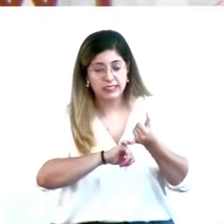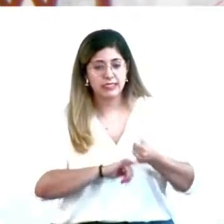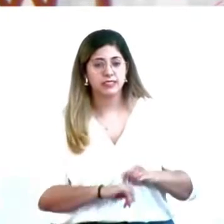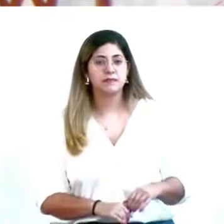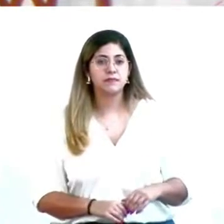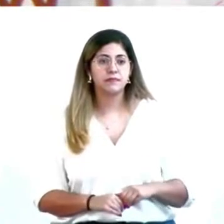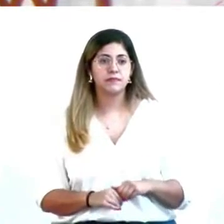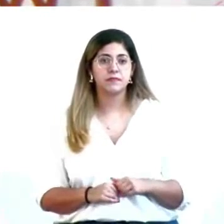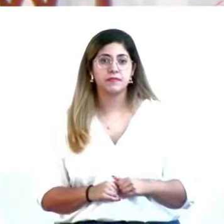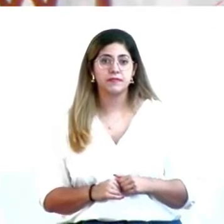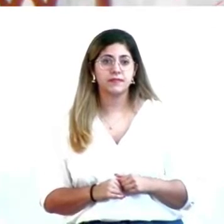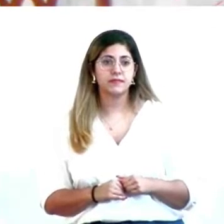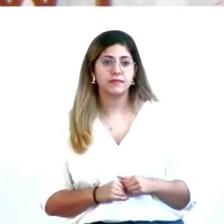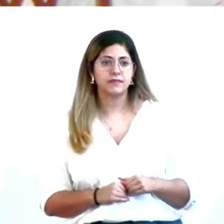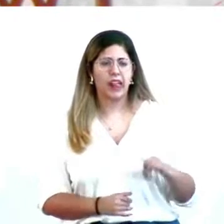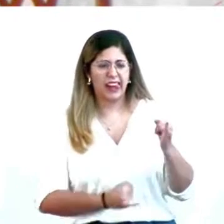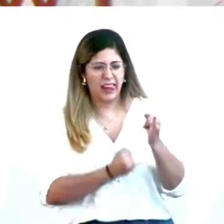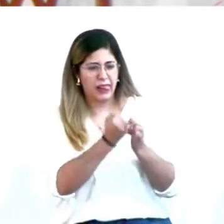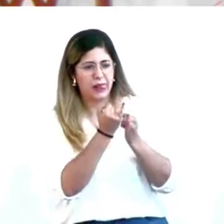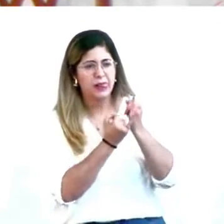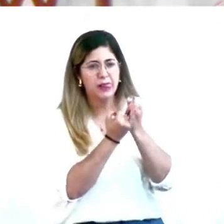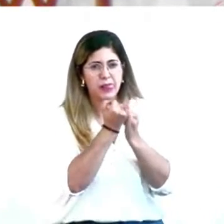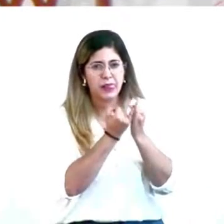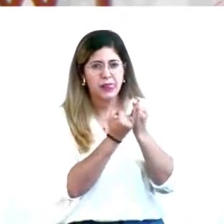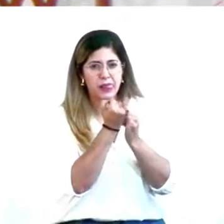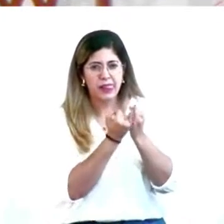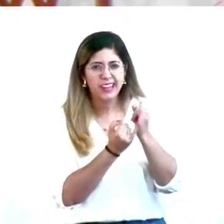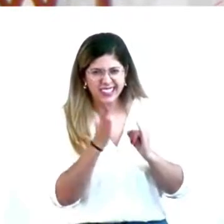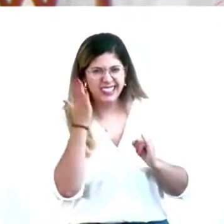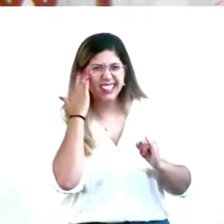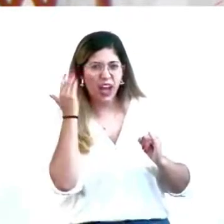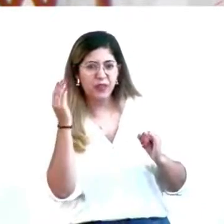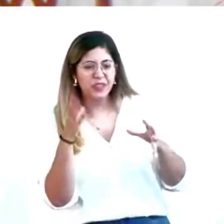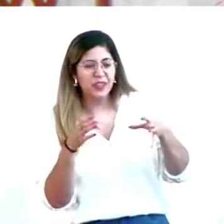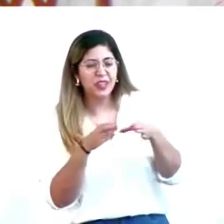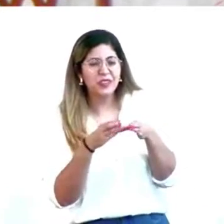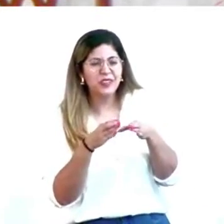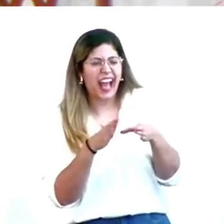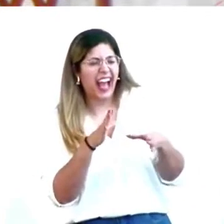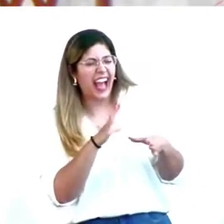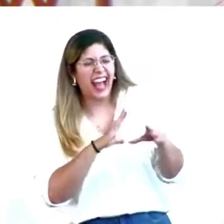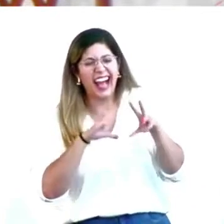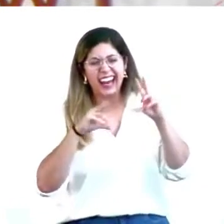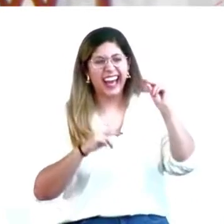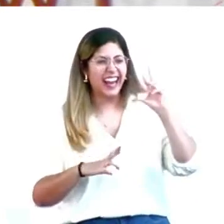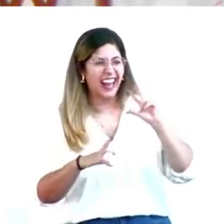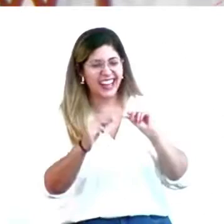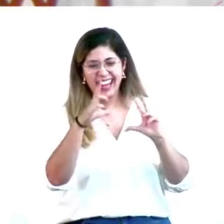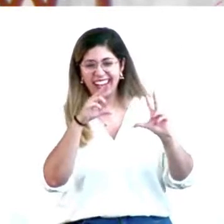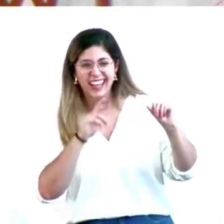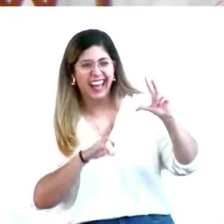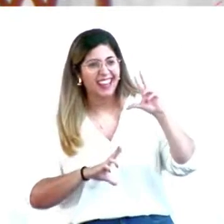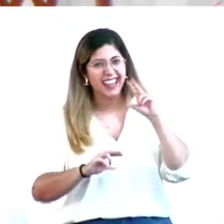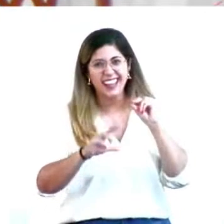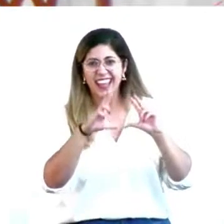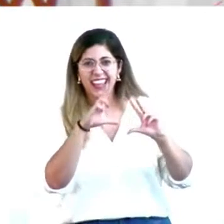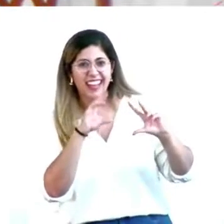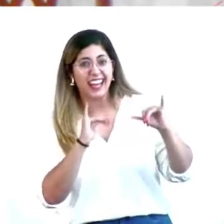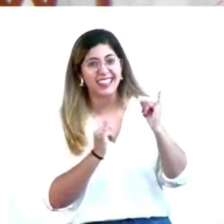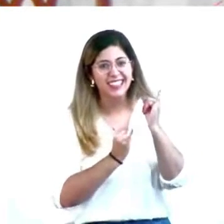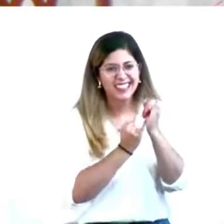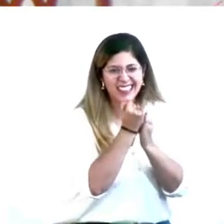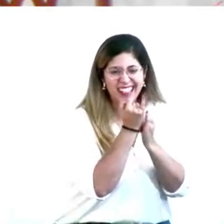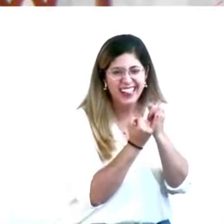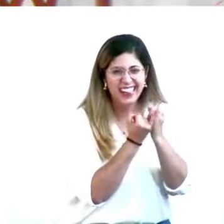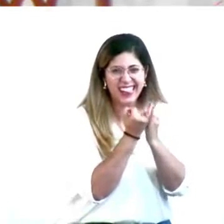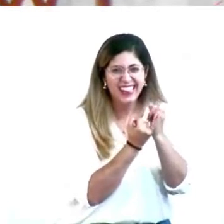impura, naquele grupinho que às vezes você se encontra, e você é participante daquele grupo, mesmo não fazendo as mesmas piadas,